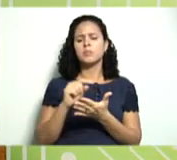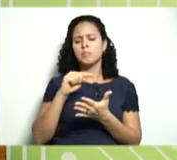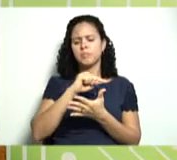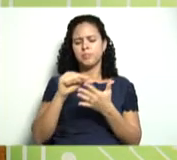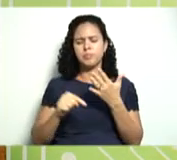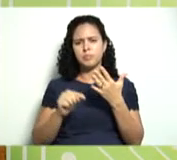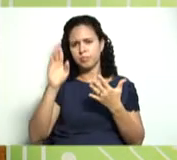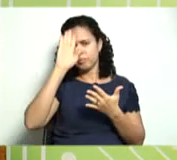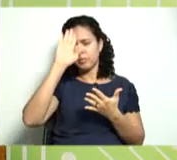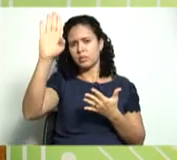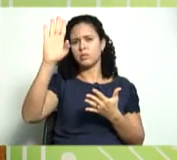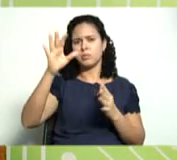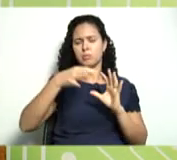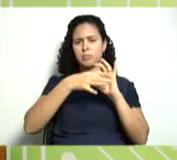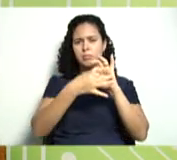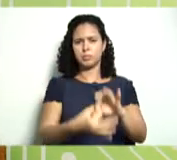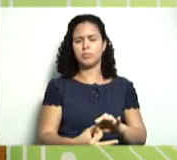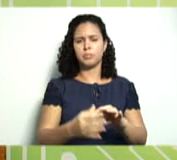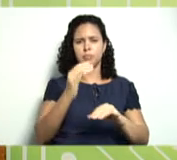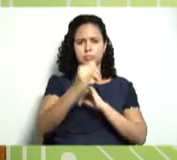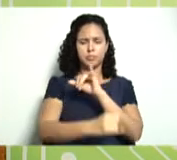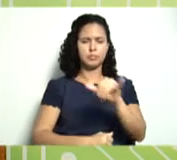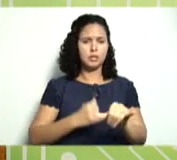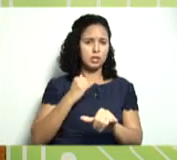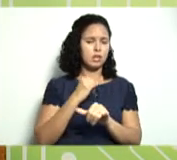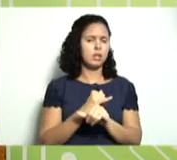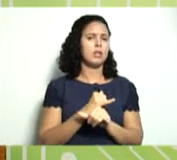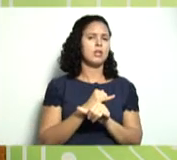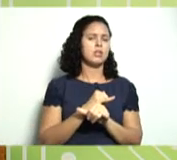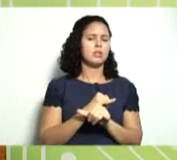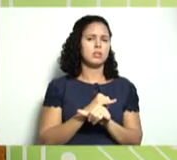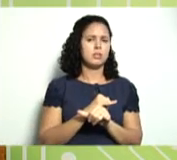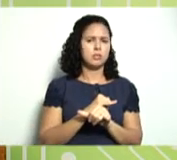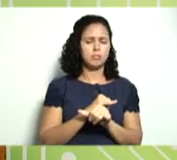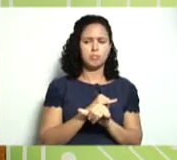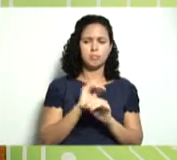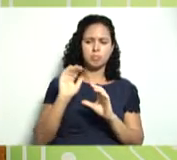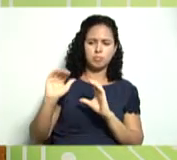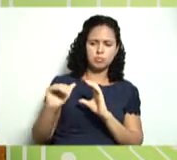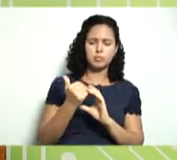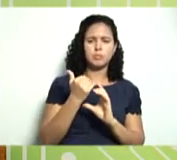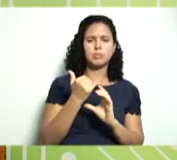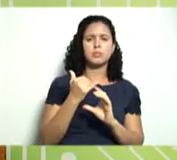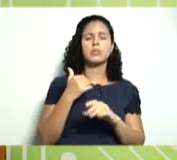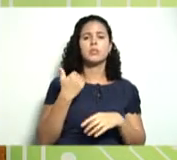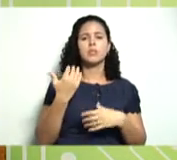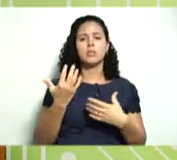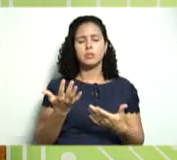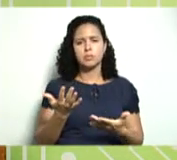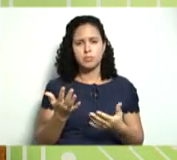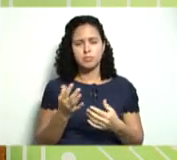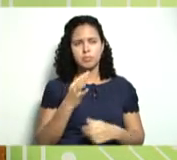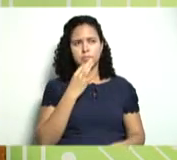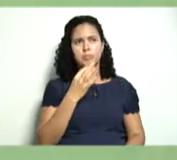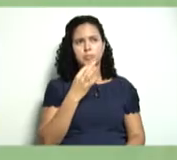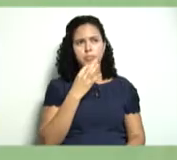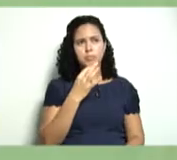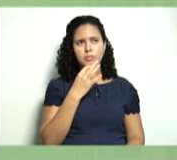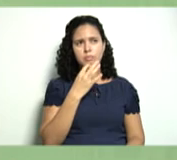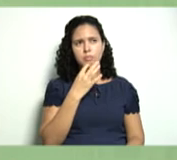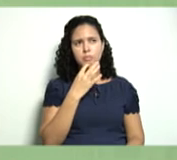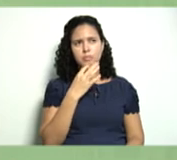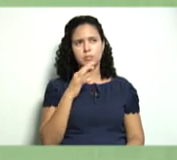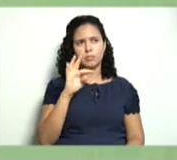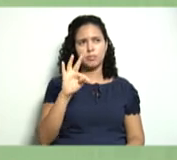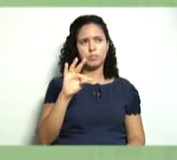se conecta à internet não é isso aqui tem um recebimento de dados da internet vão conhecer o protocolo